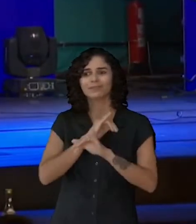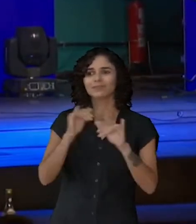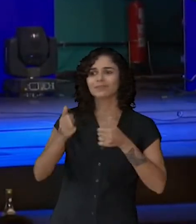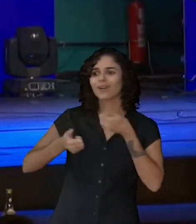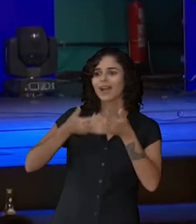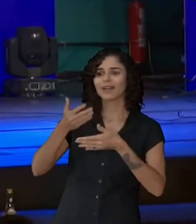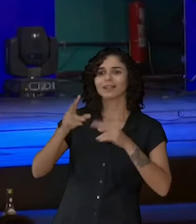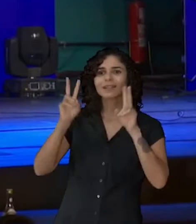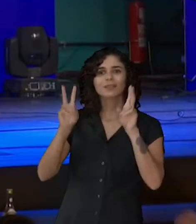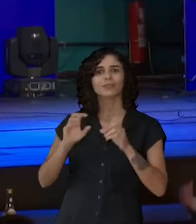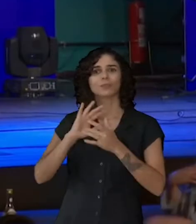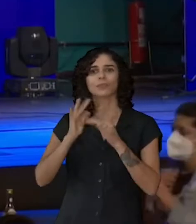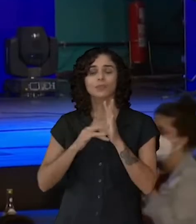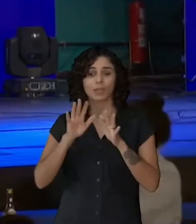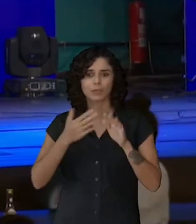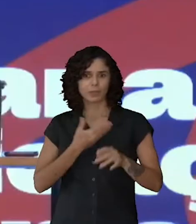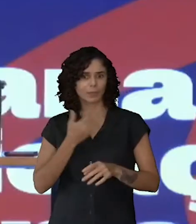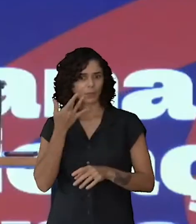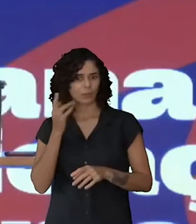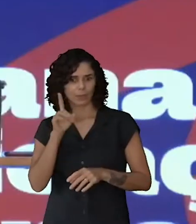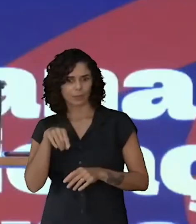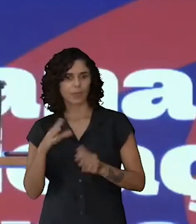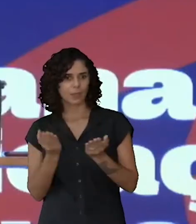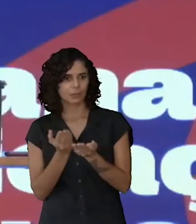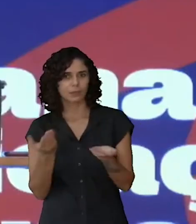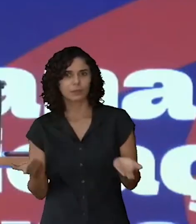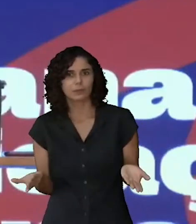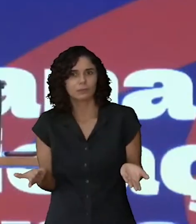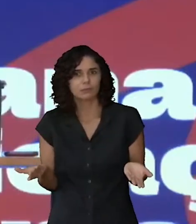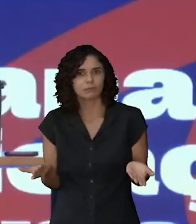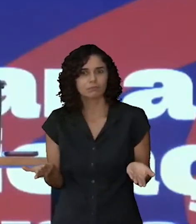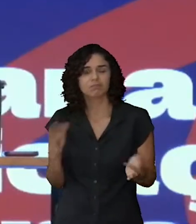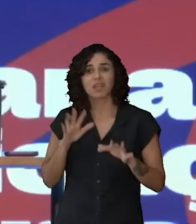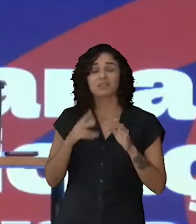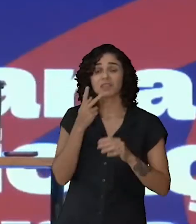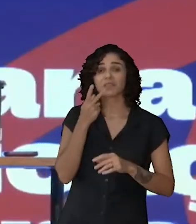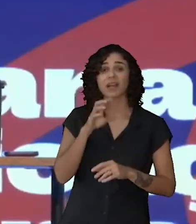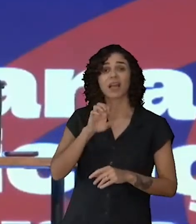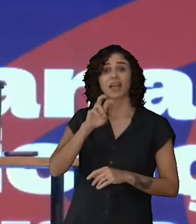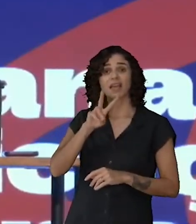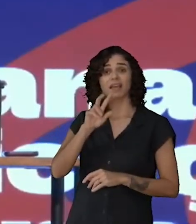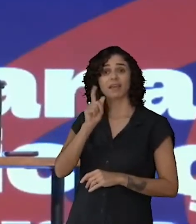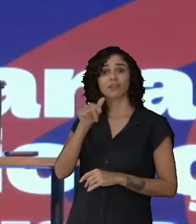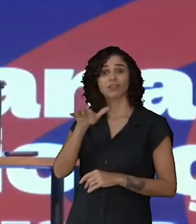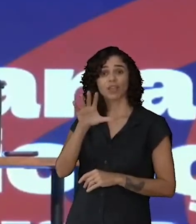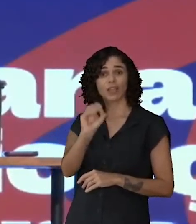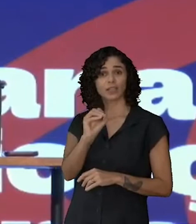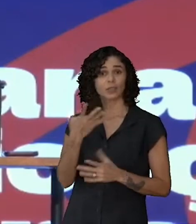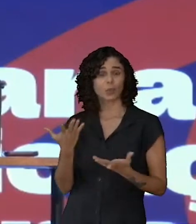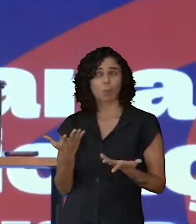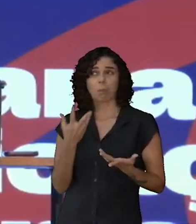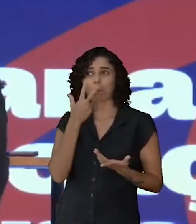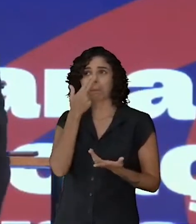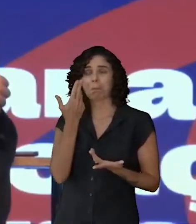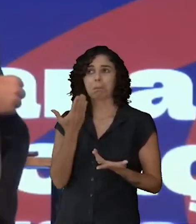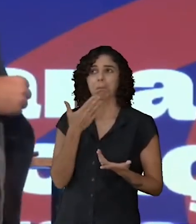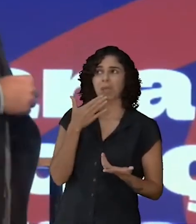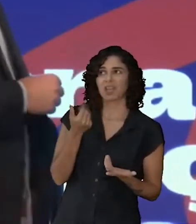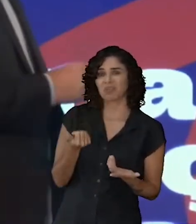que são cristãos. Alguns simplesmente se identificam como evangélicos, como se esse fosse um rótulo mais aceitável.